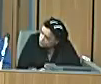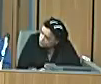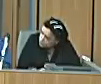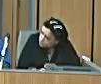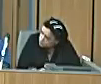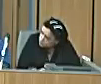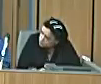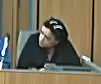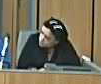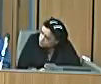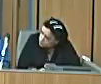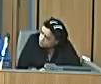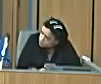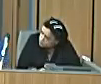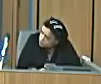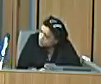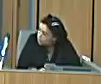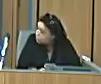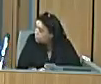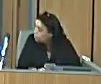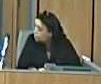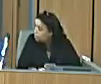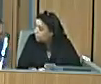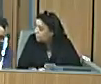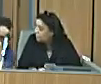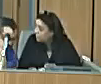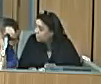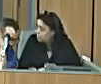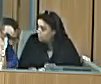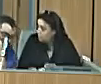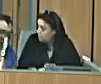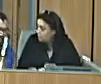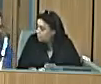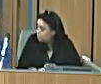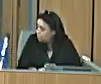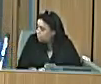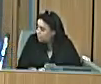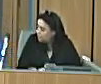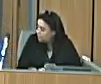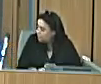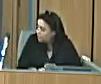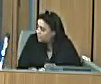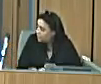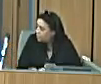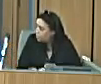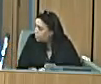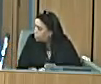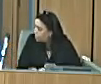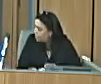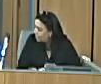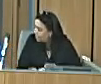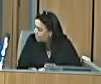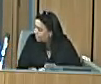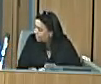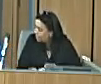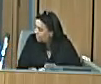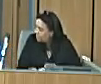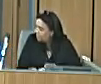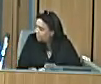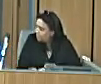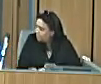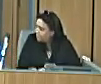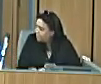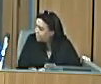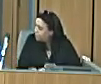e eu acho que é importante que aquele agente penitenciário que trabalha e perguntas mas mora em belo horizonte e acaba que o seu salário